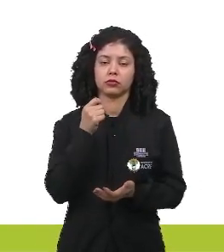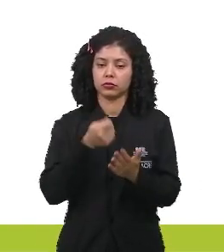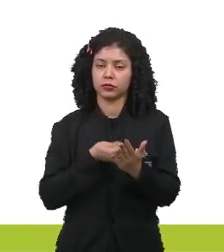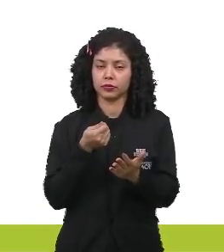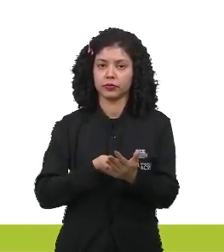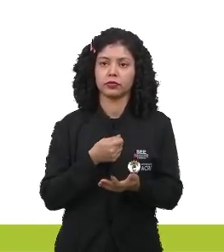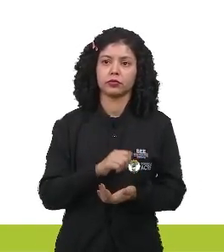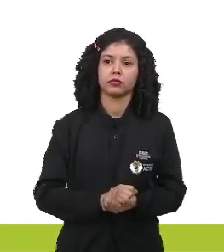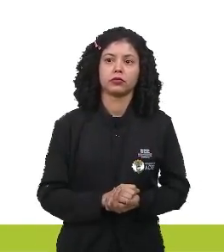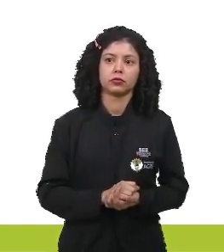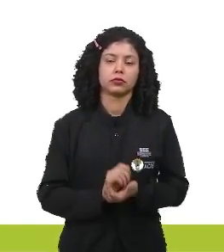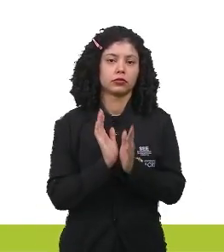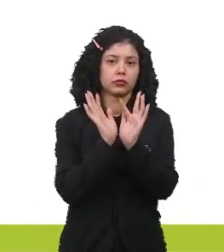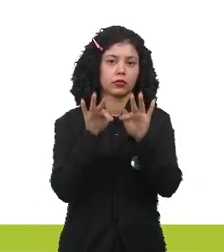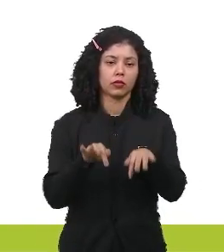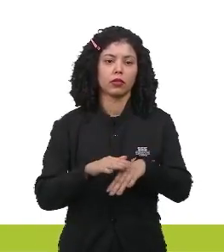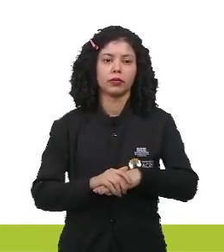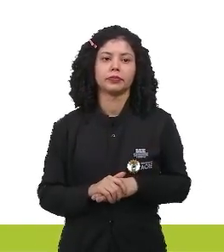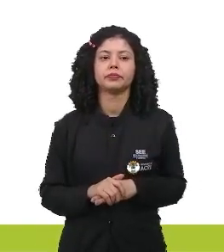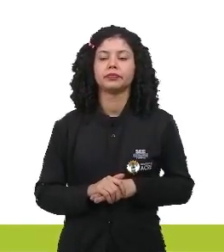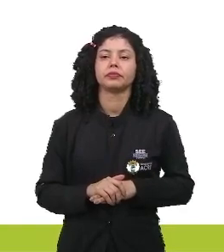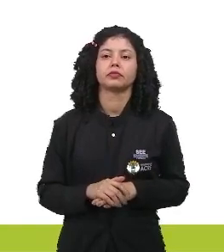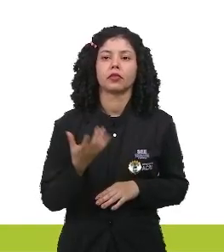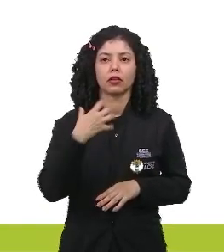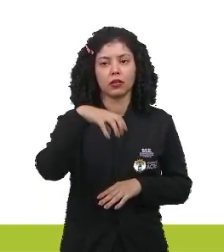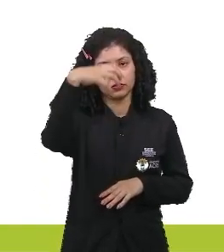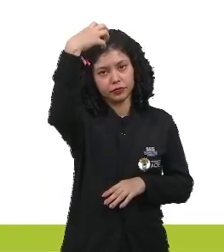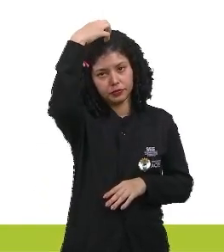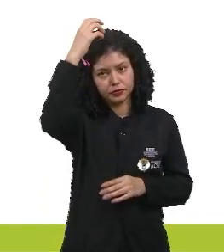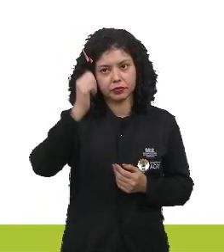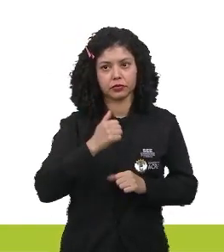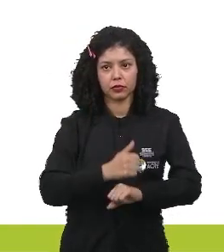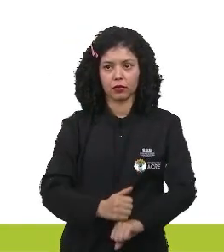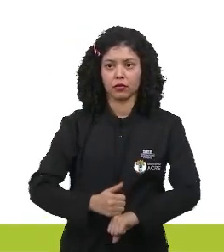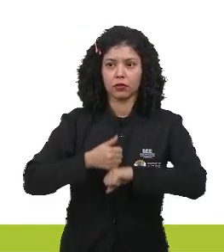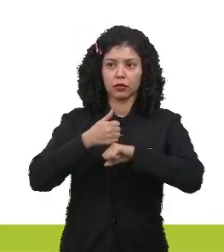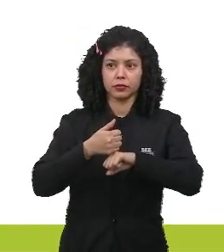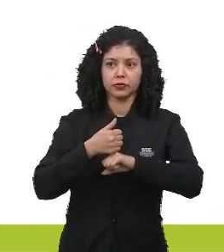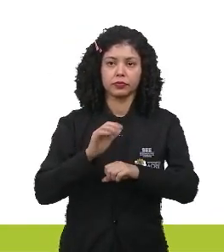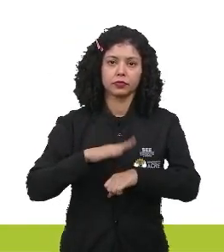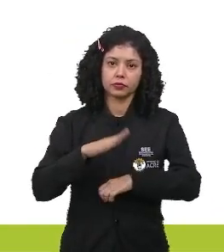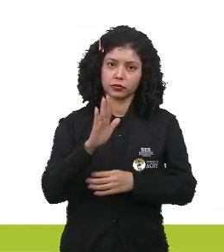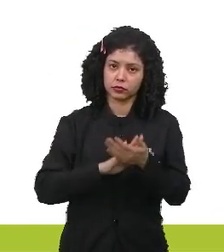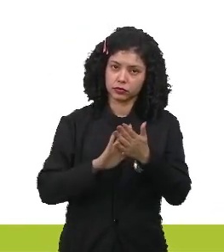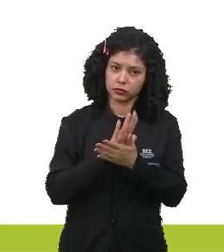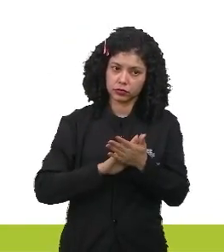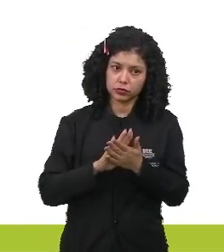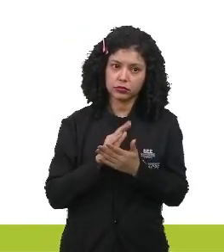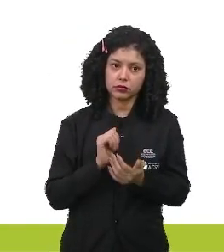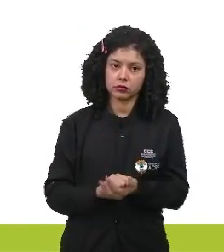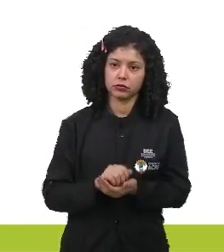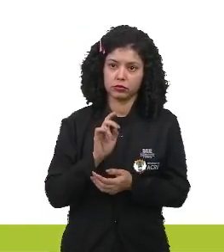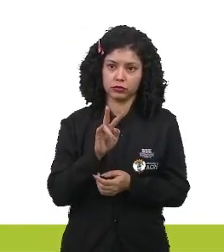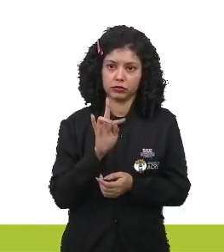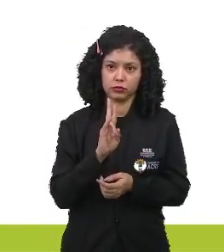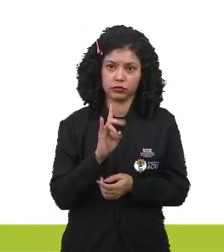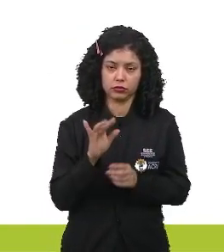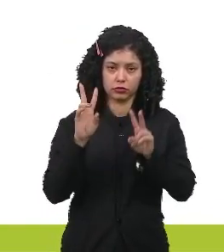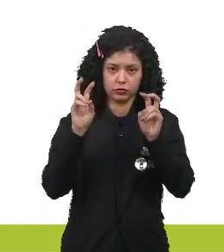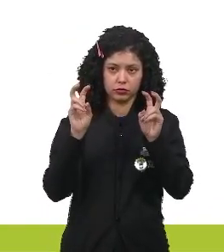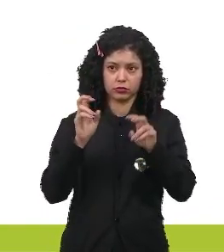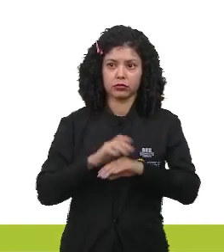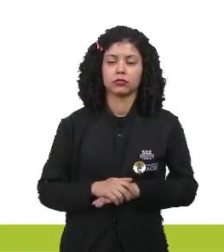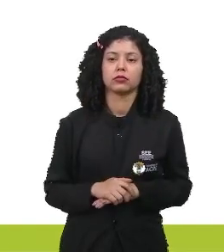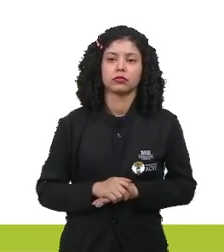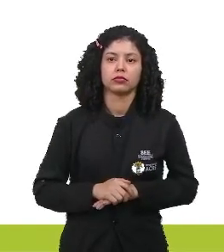Rigor enfim o príncipe ele tem que ter essas qualidades que nada tem a ver com a virtude no sentido teológico